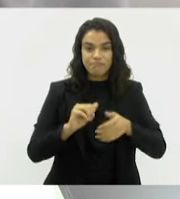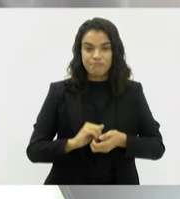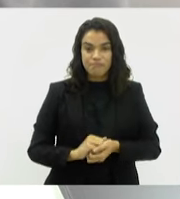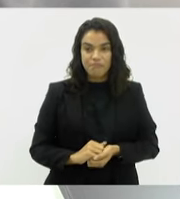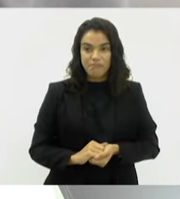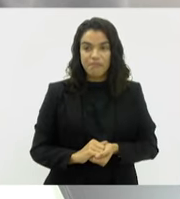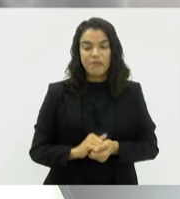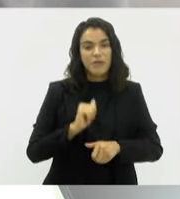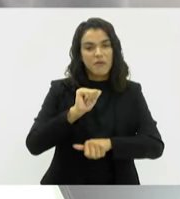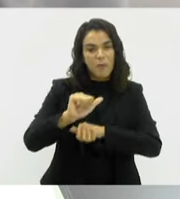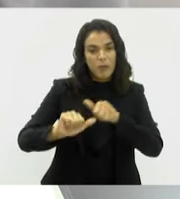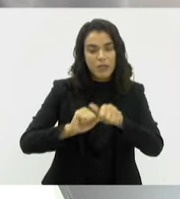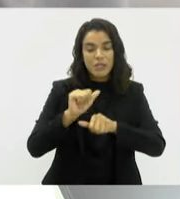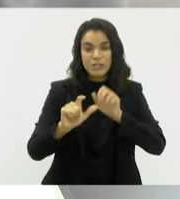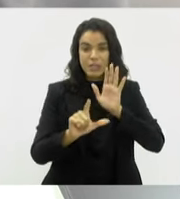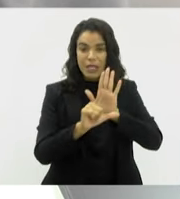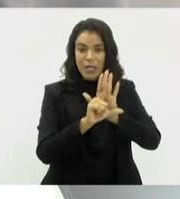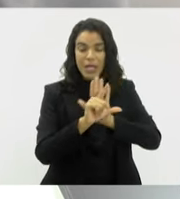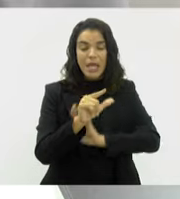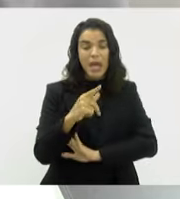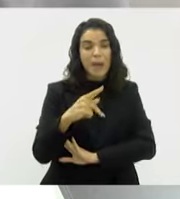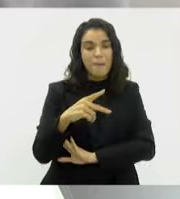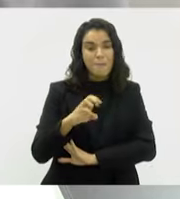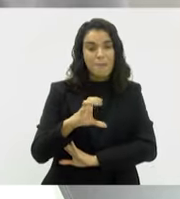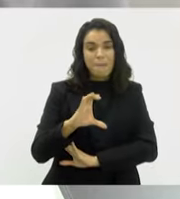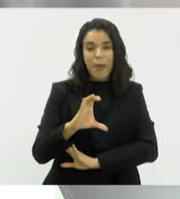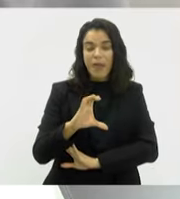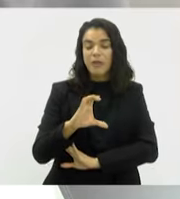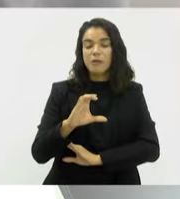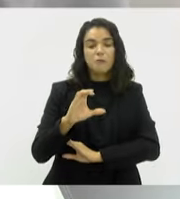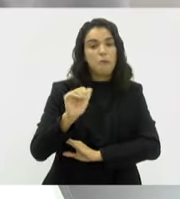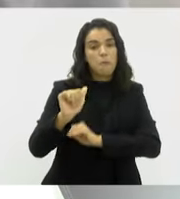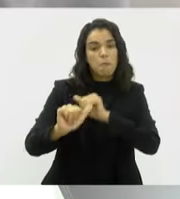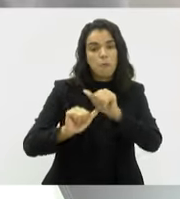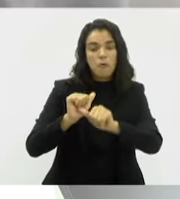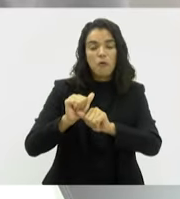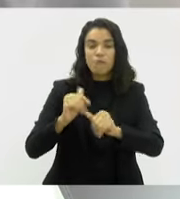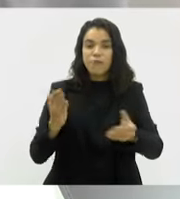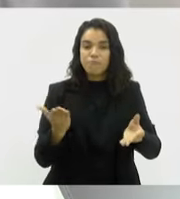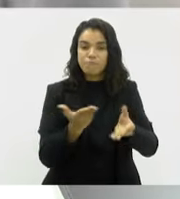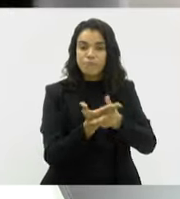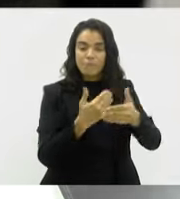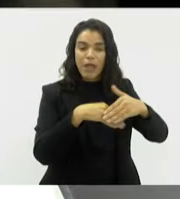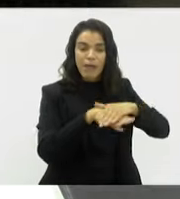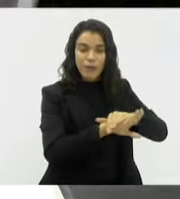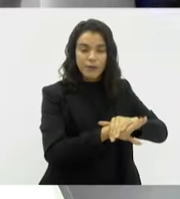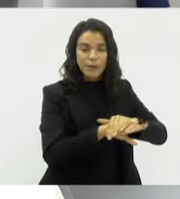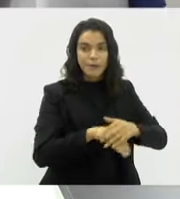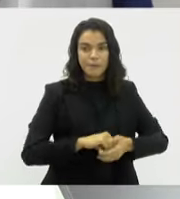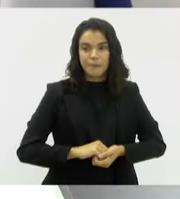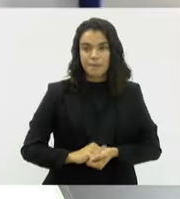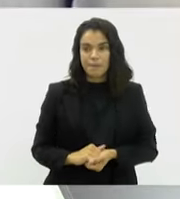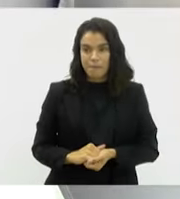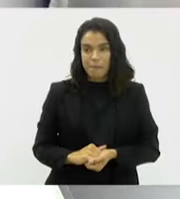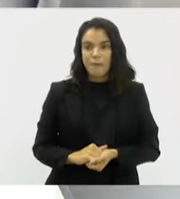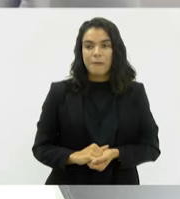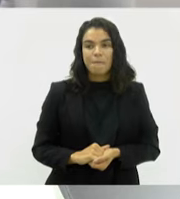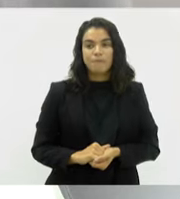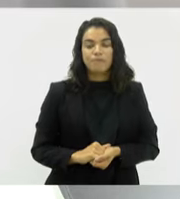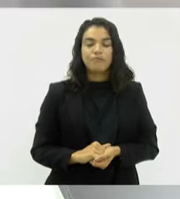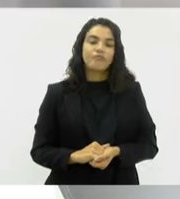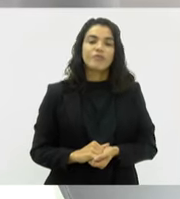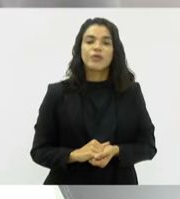Teve mudança de legislatura, essa PEC acabou não evoluindo, não entrou em pauta, ela foi arquivada, deputado Delaroli, na legislatura